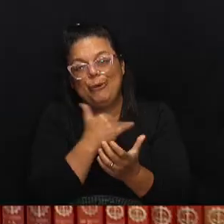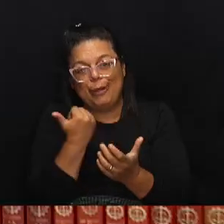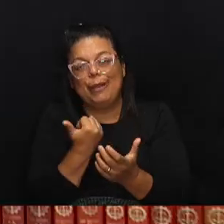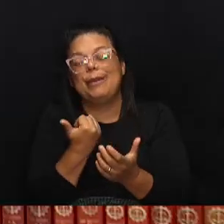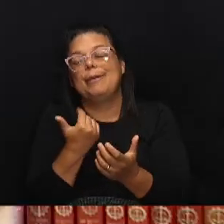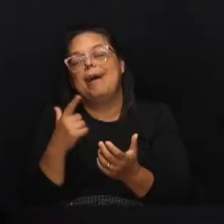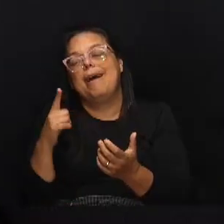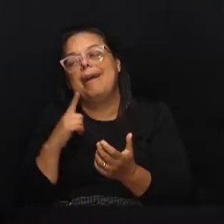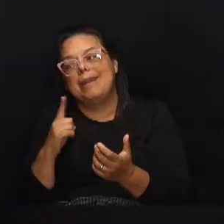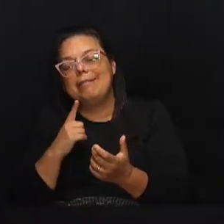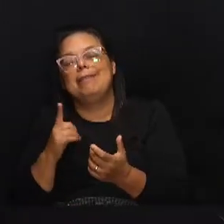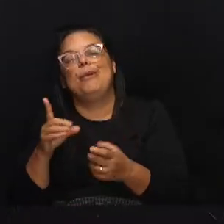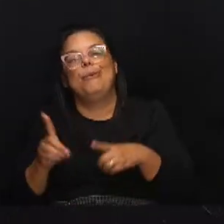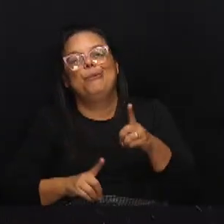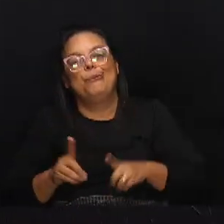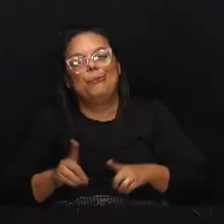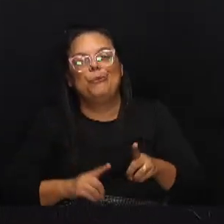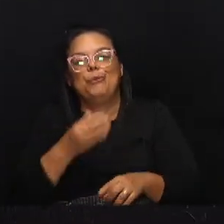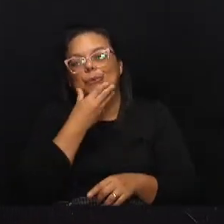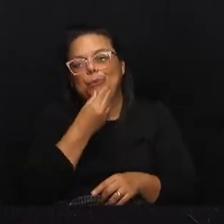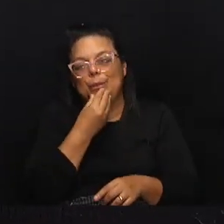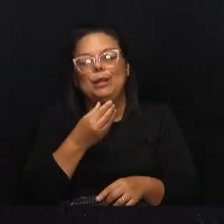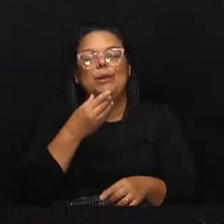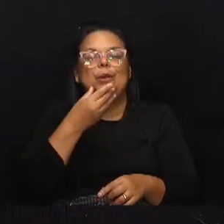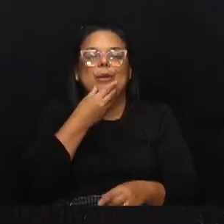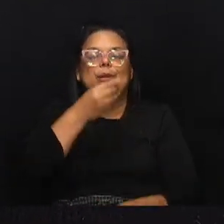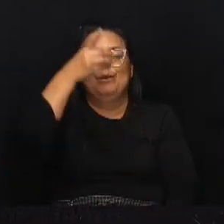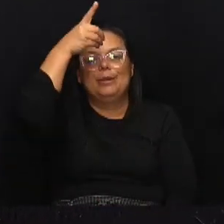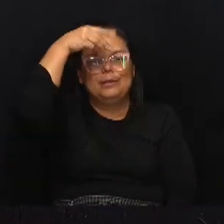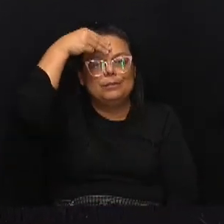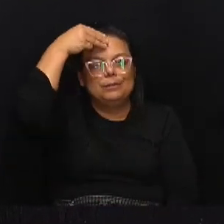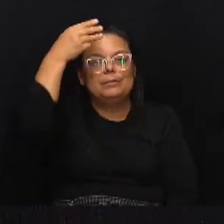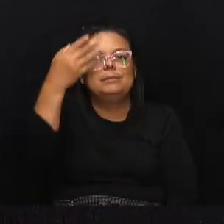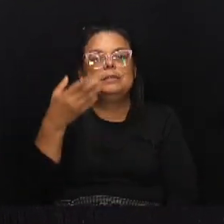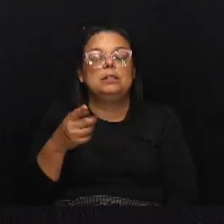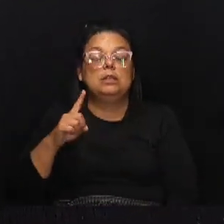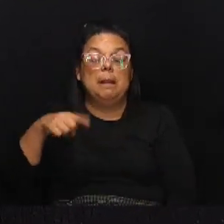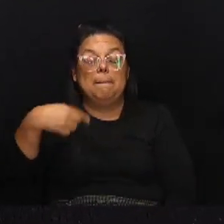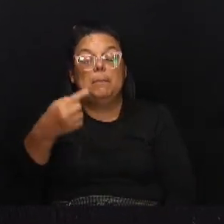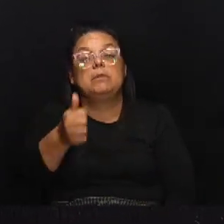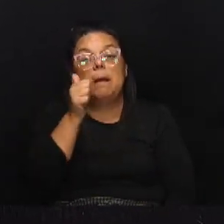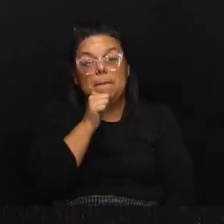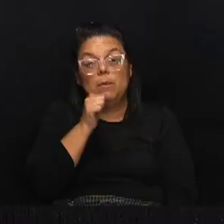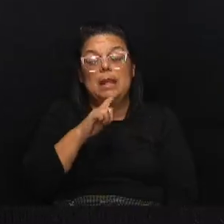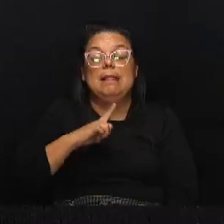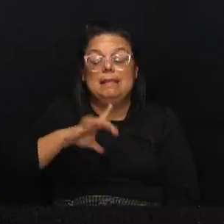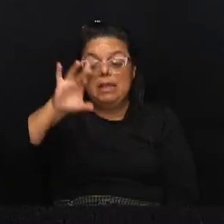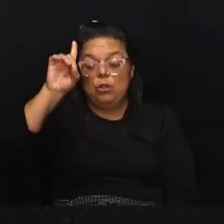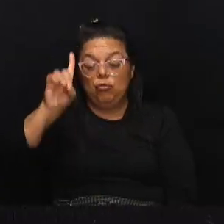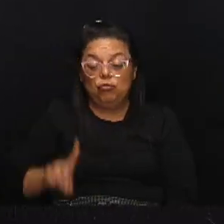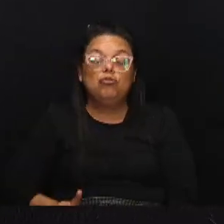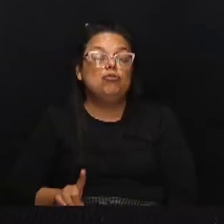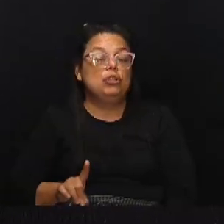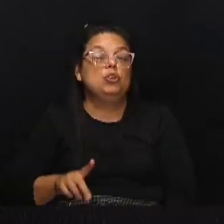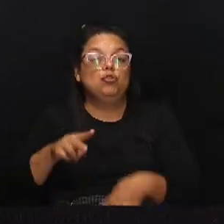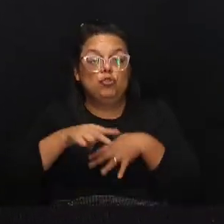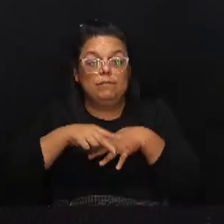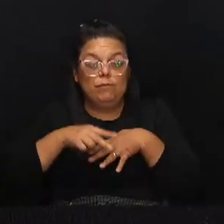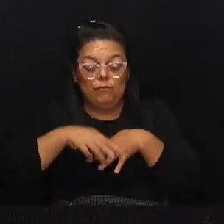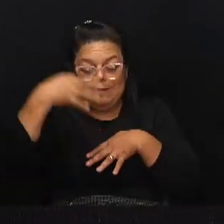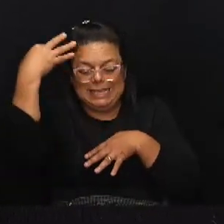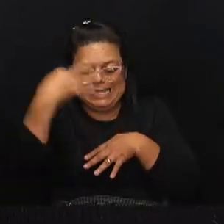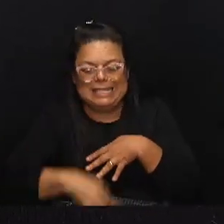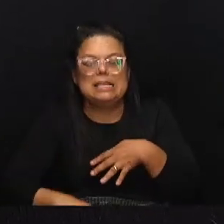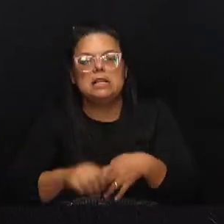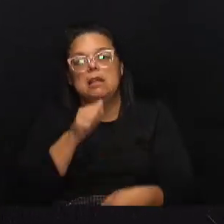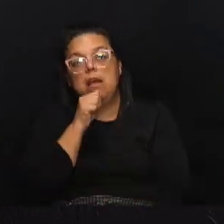das terras. Quando a mulher passou a ter o seu direito de propriedade como viúva garantido, ainda